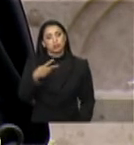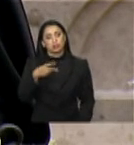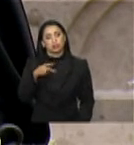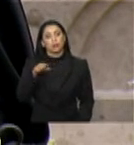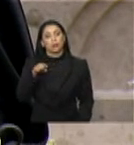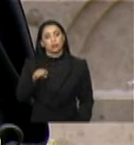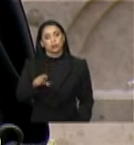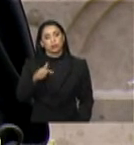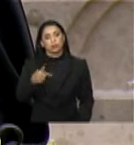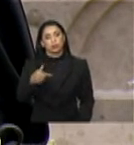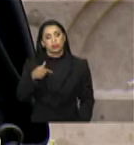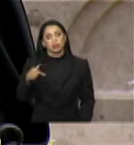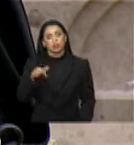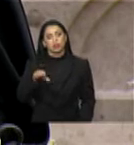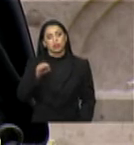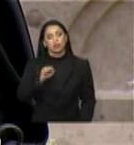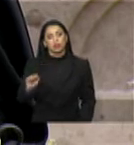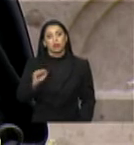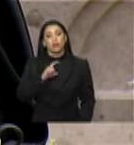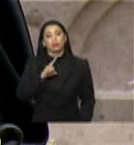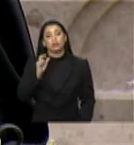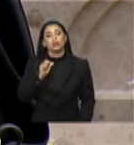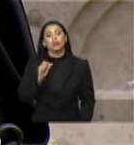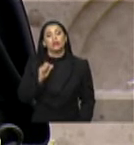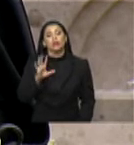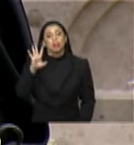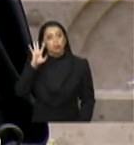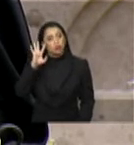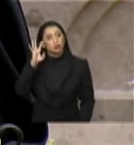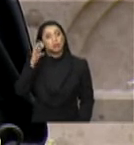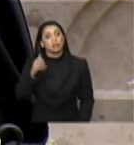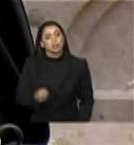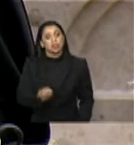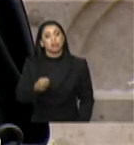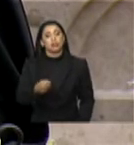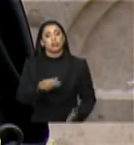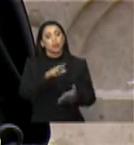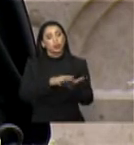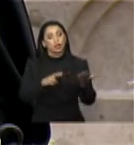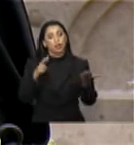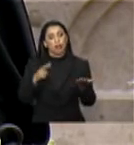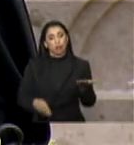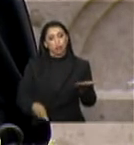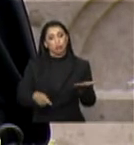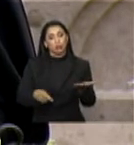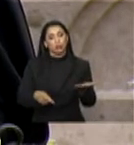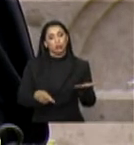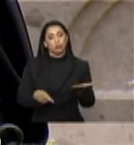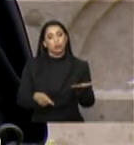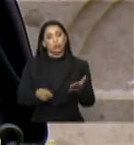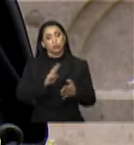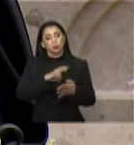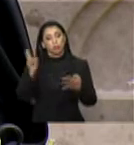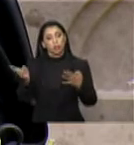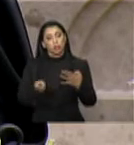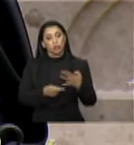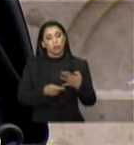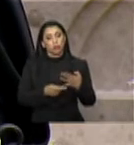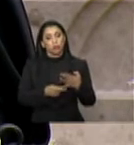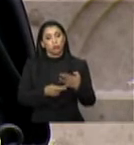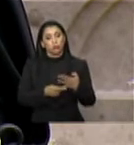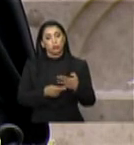1278 invocado com rastro de acidente predominante relatou então relatou os recursos extraordinário